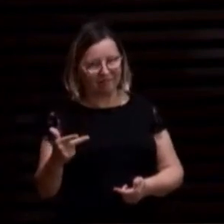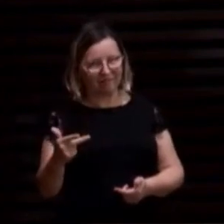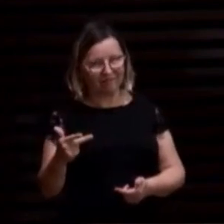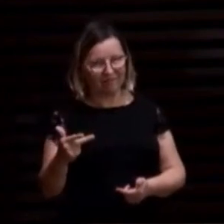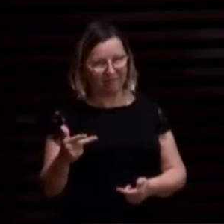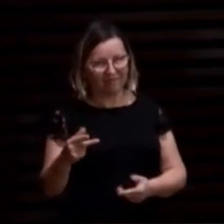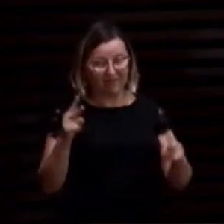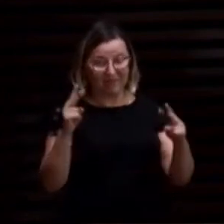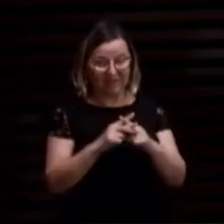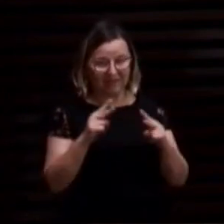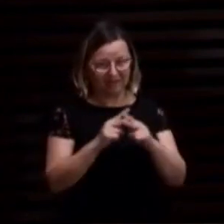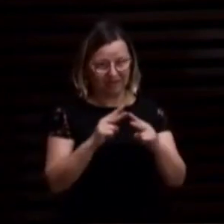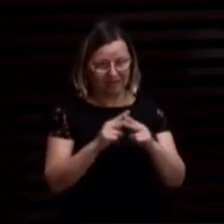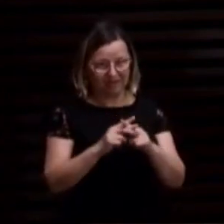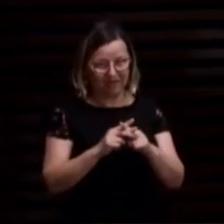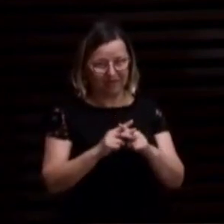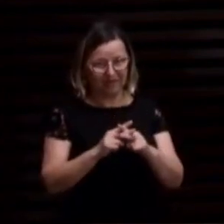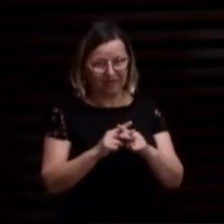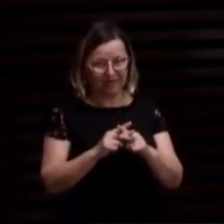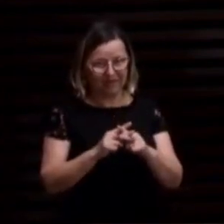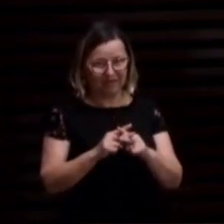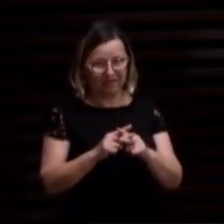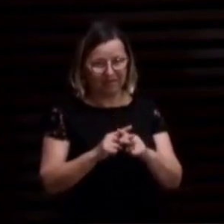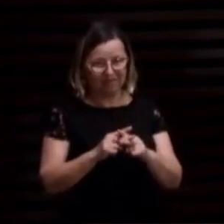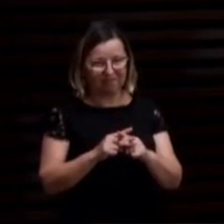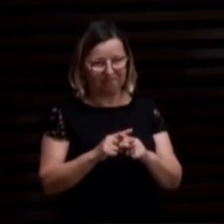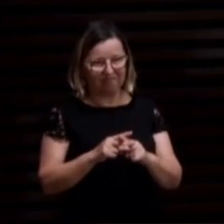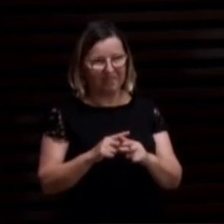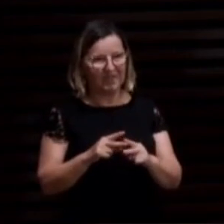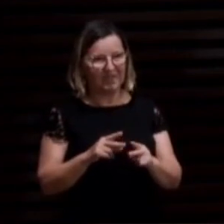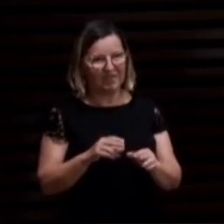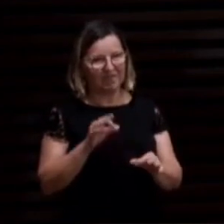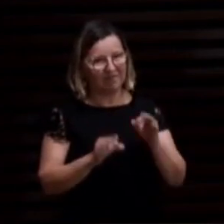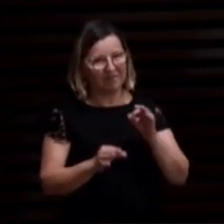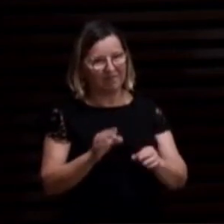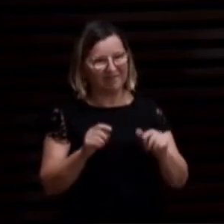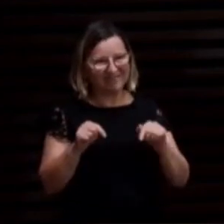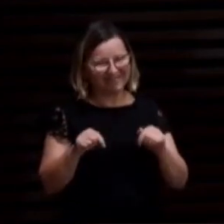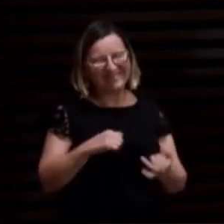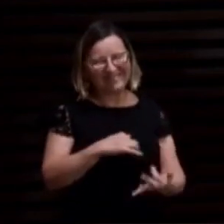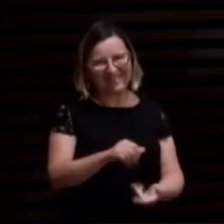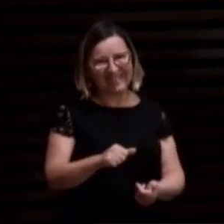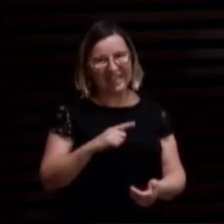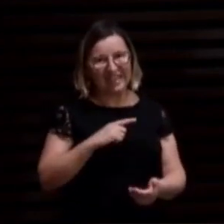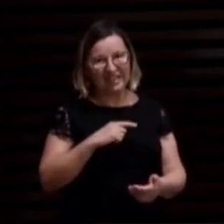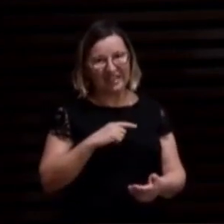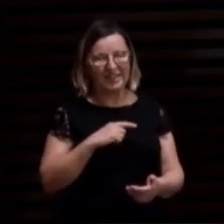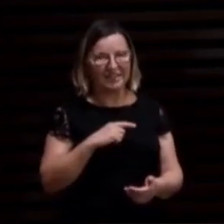das brigas judiciais neste mundo em consequência do